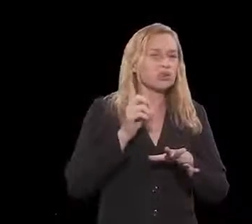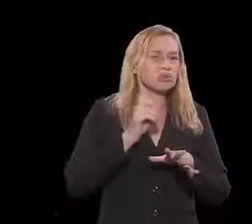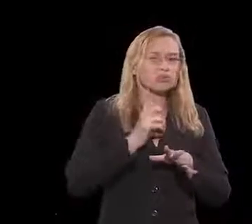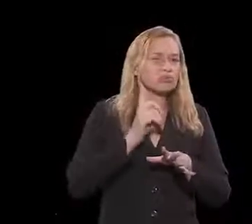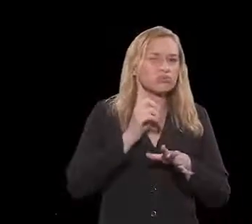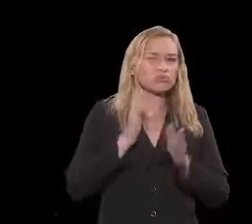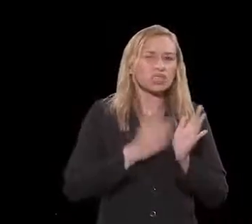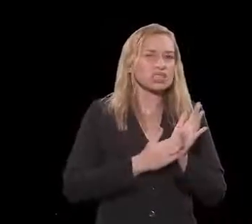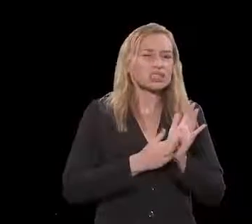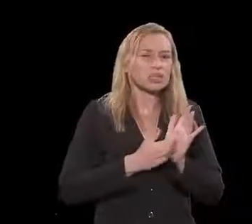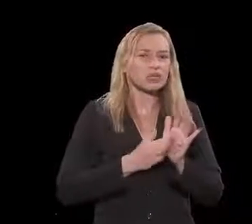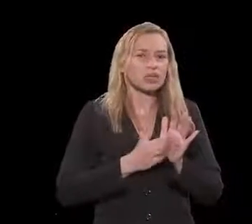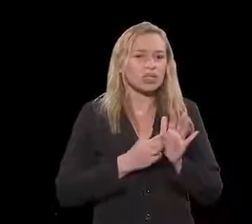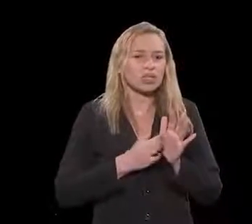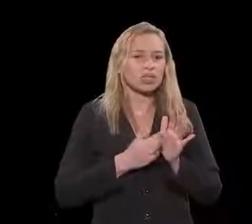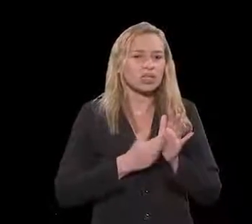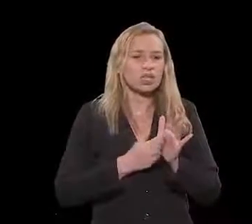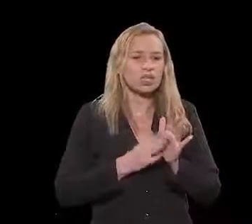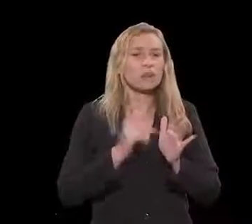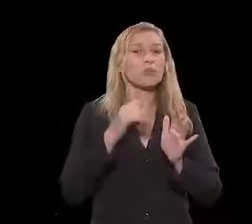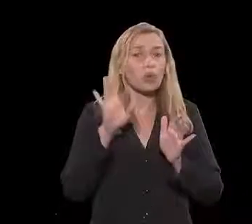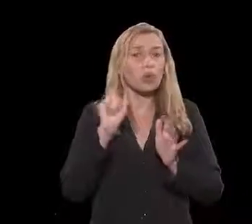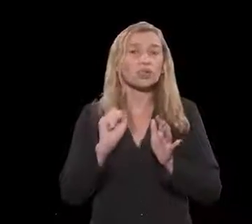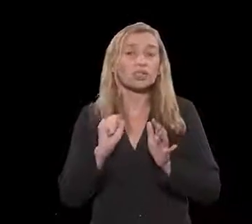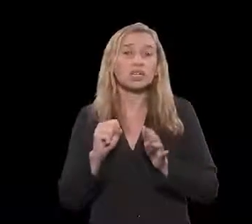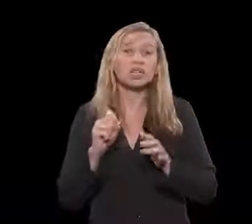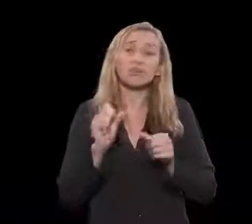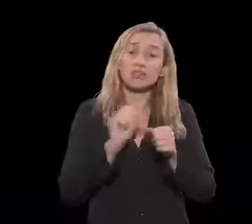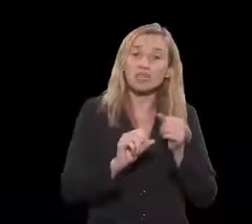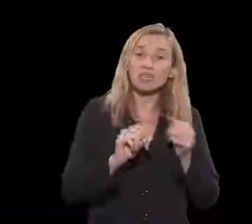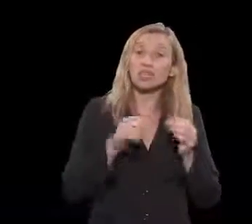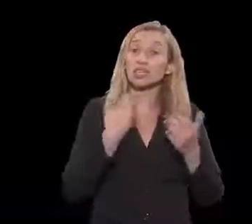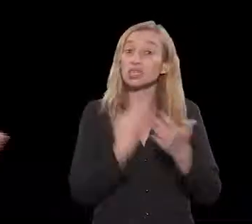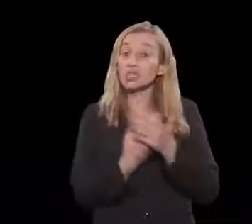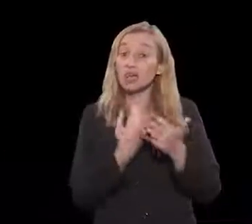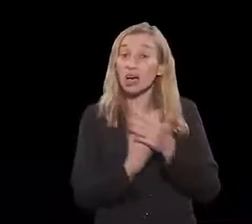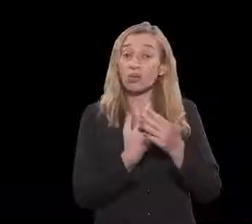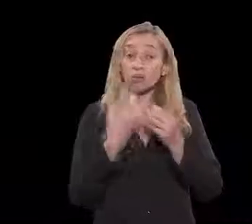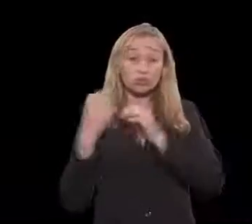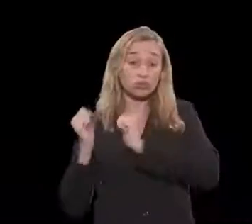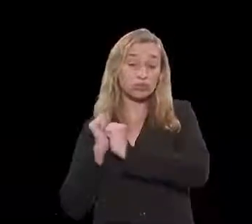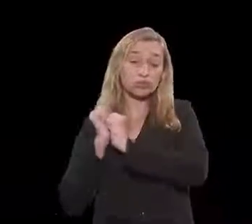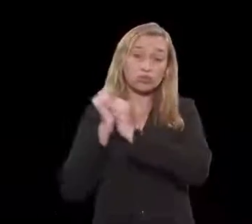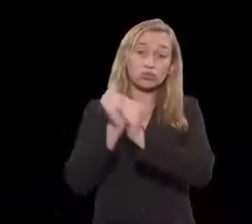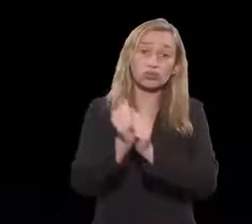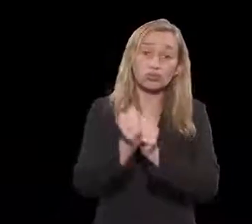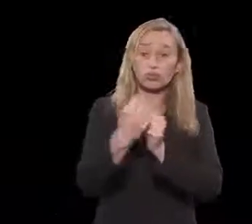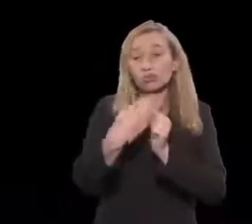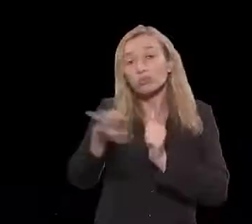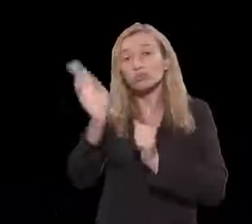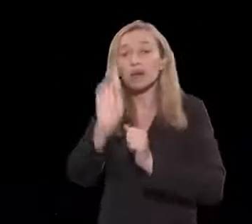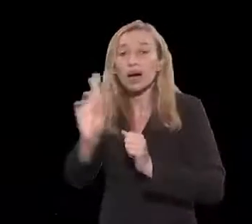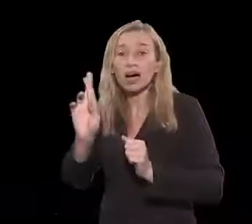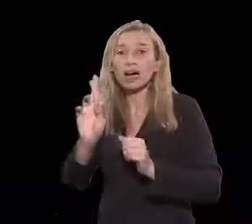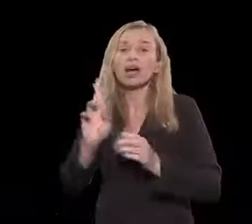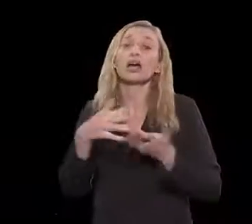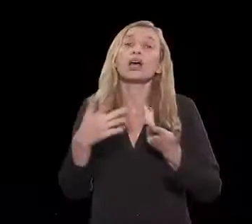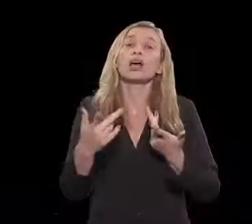era samba. Né? Porque a ideia do samba em prosa é fazer com que essas aulas, levar pessoas para essas aulas públicas. A gente